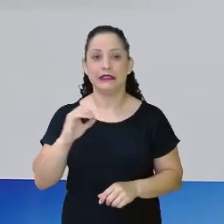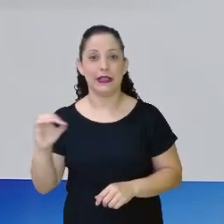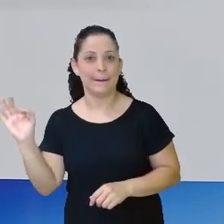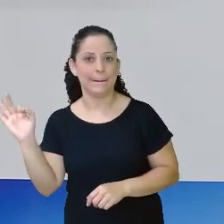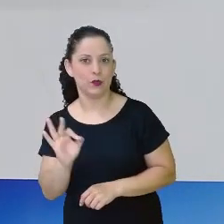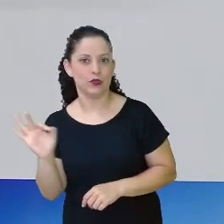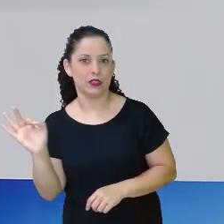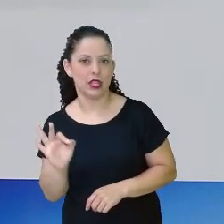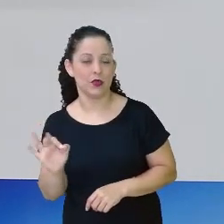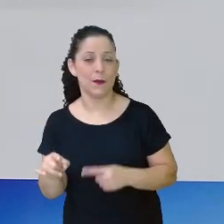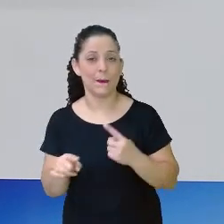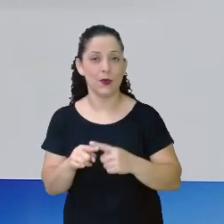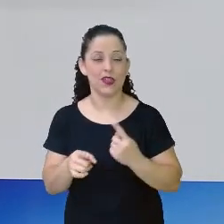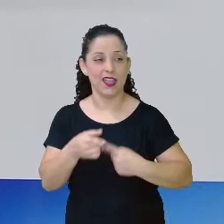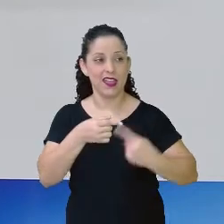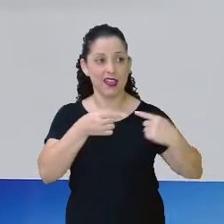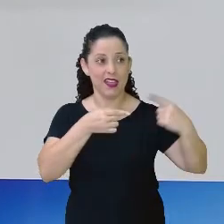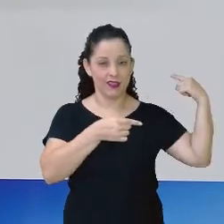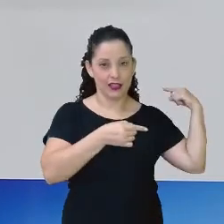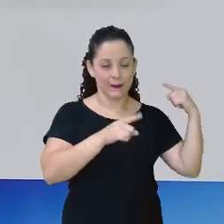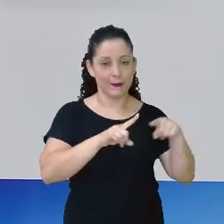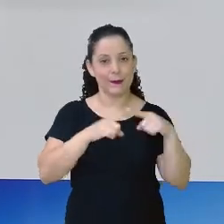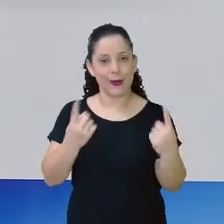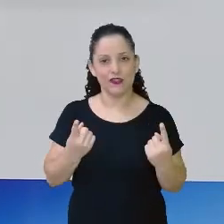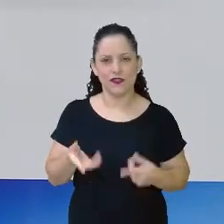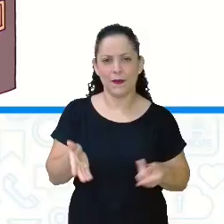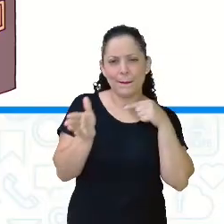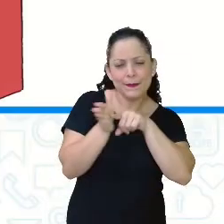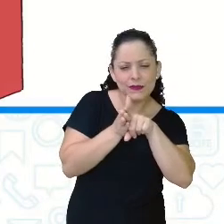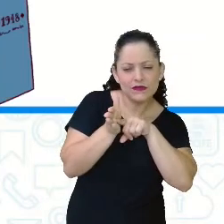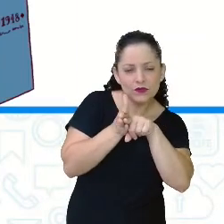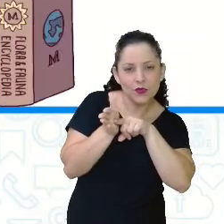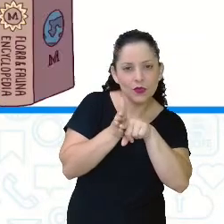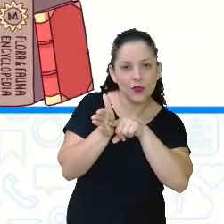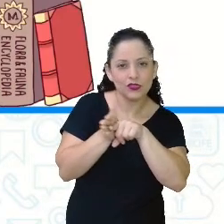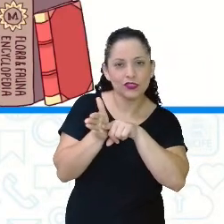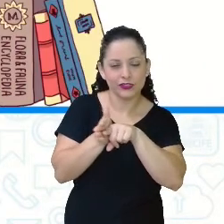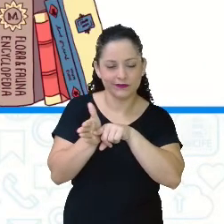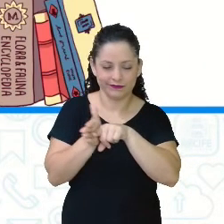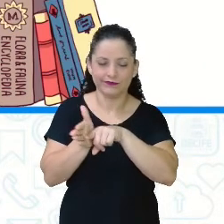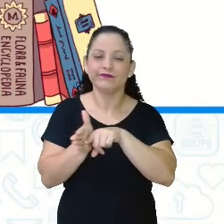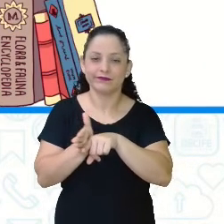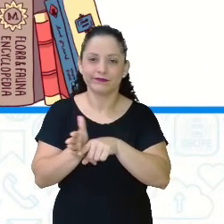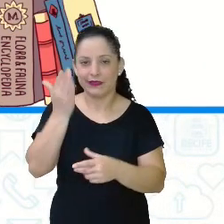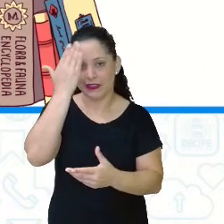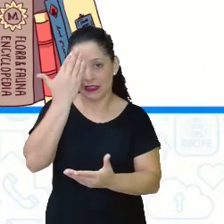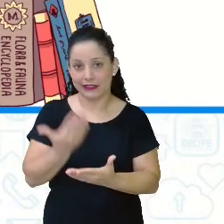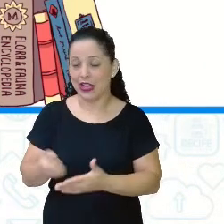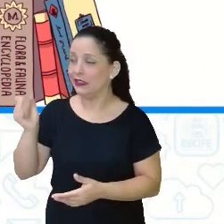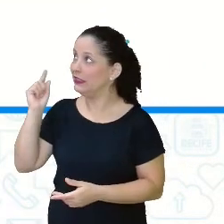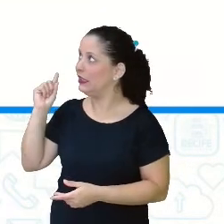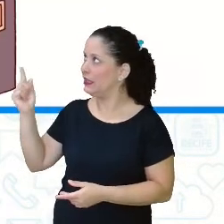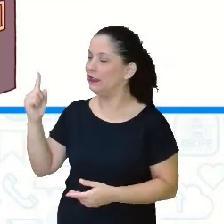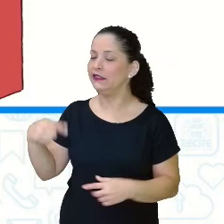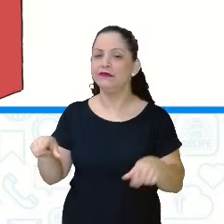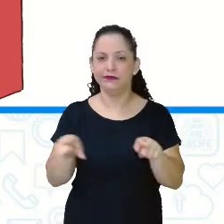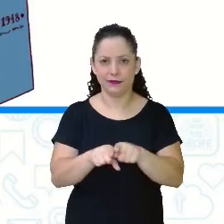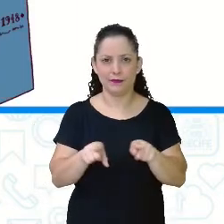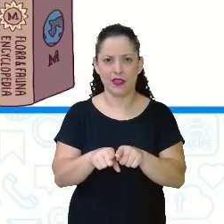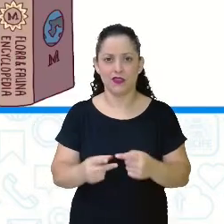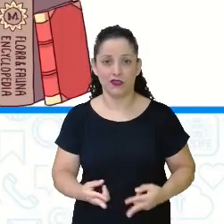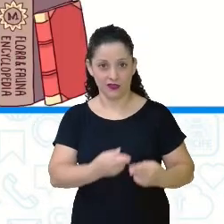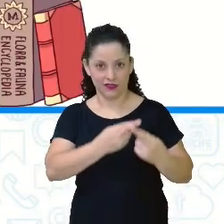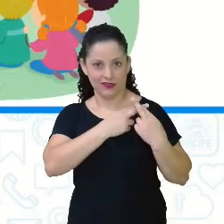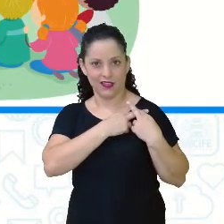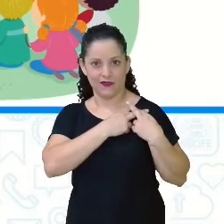coisa muito lá atrás, mas os estudiosos acreditam que ele sim, ele foi um dos primeiros, né? Pode não ter sido o primeiro, mas é um dos primeiros,